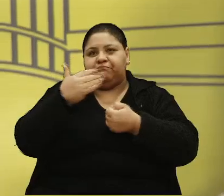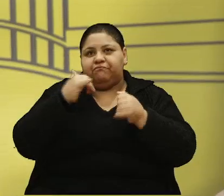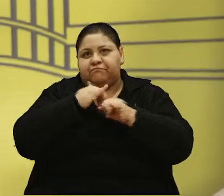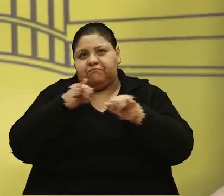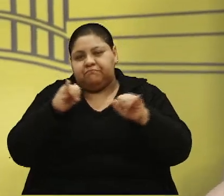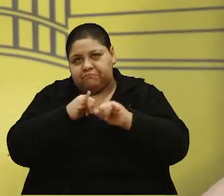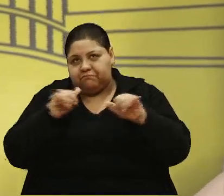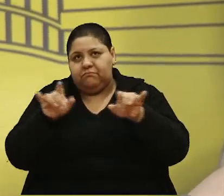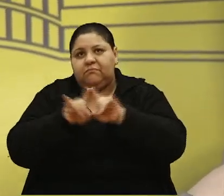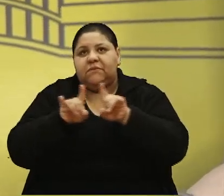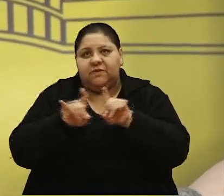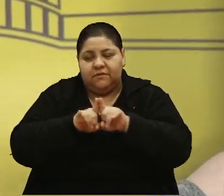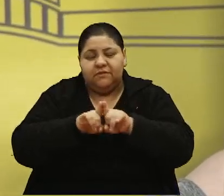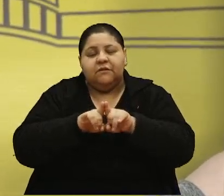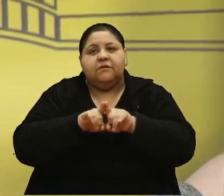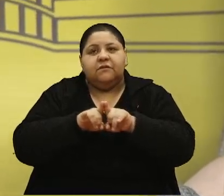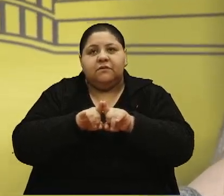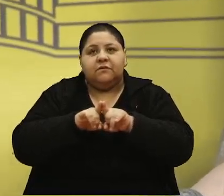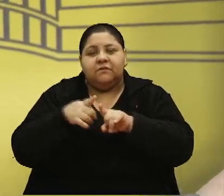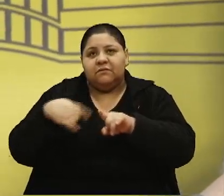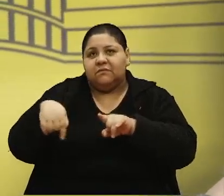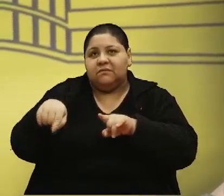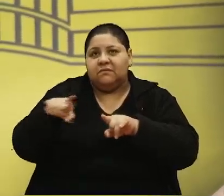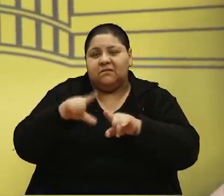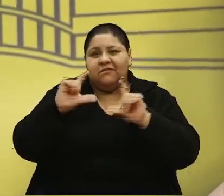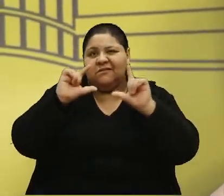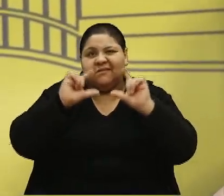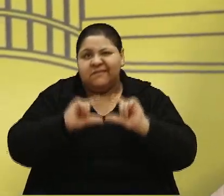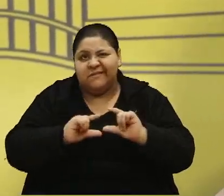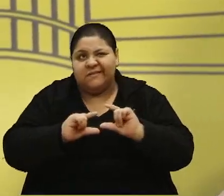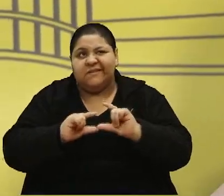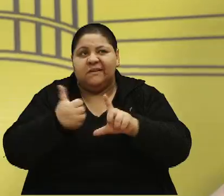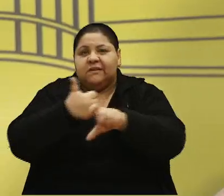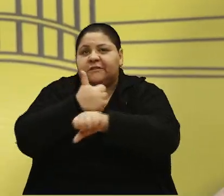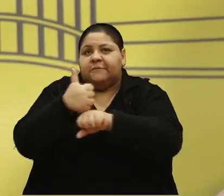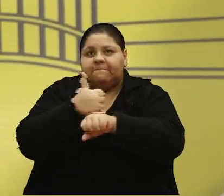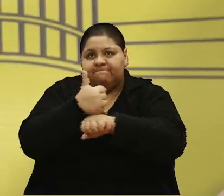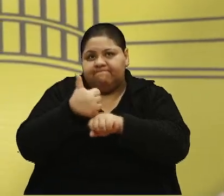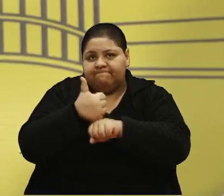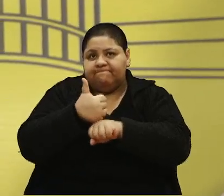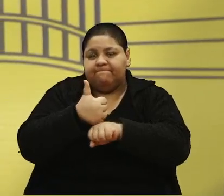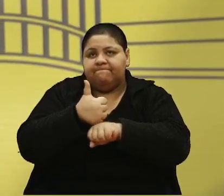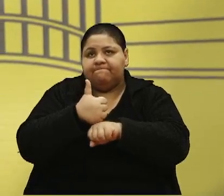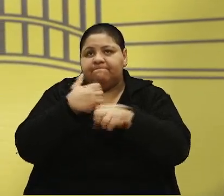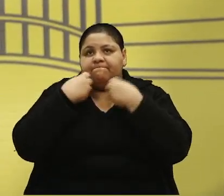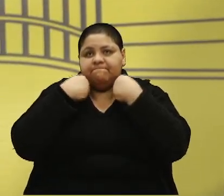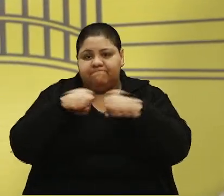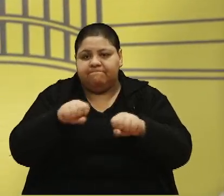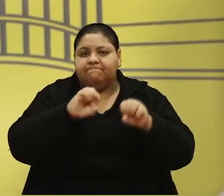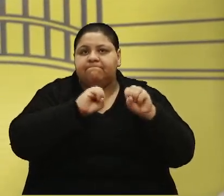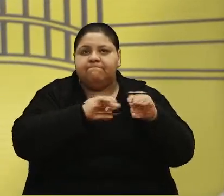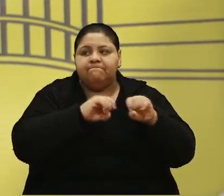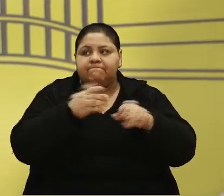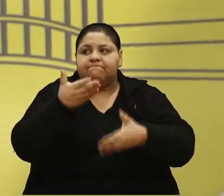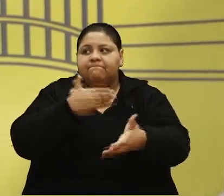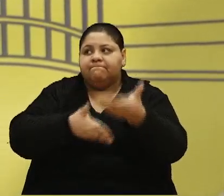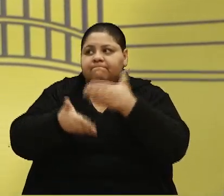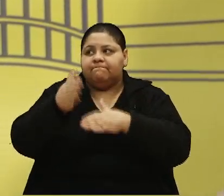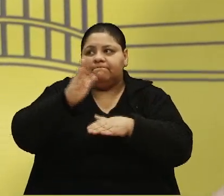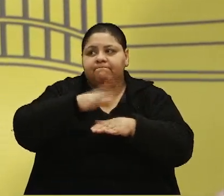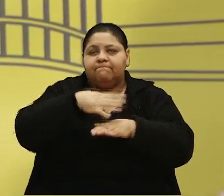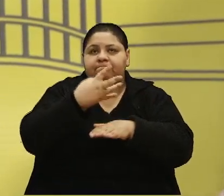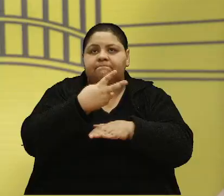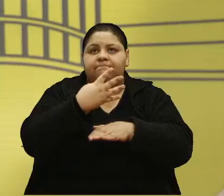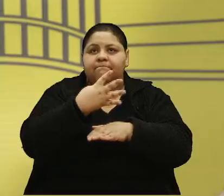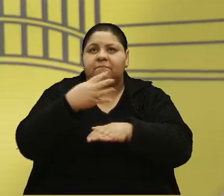sobre isso também, que tem, mas tem pouquíssimas profissionais na Secretaria de Educação para atender mais de 40 escolas